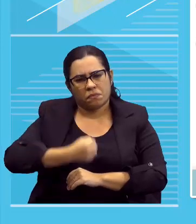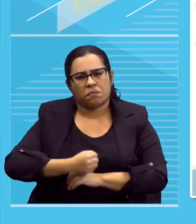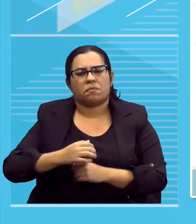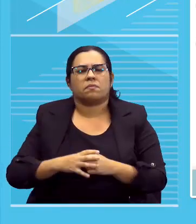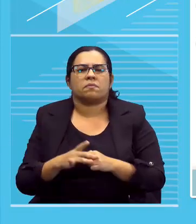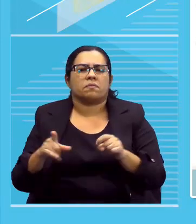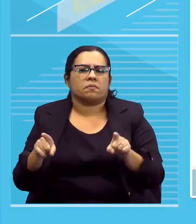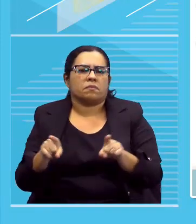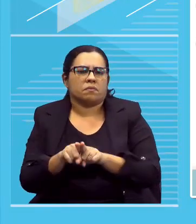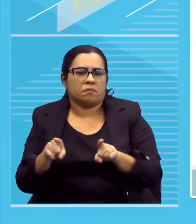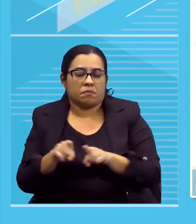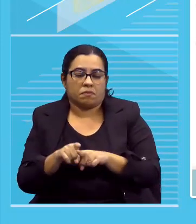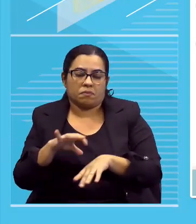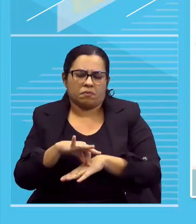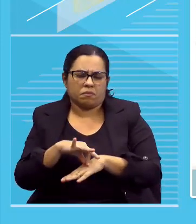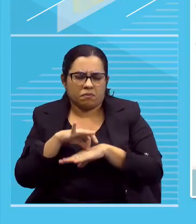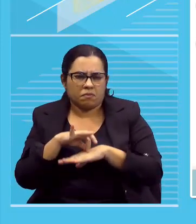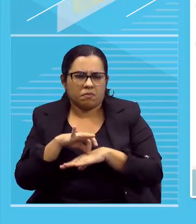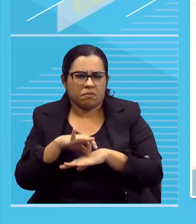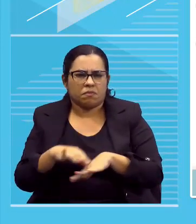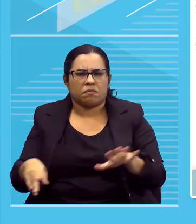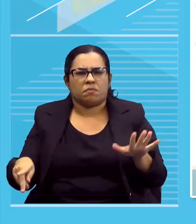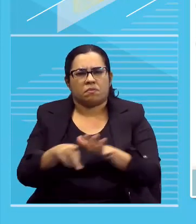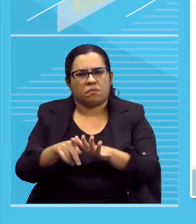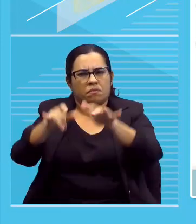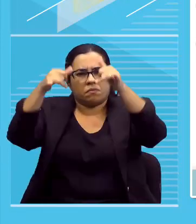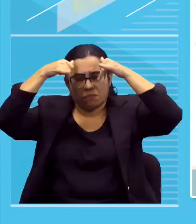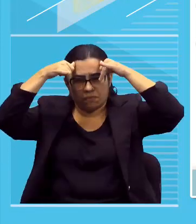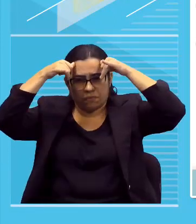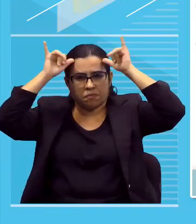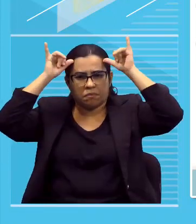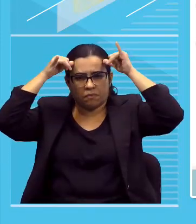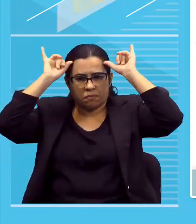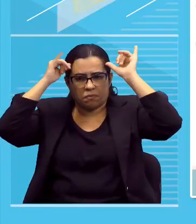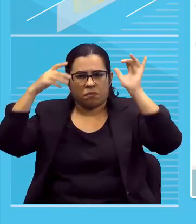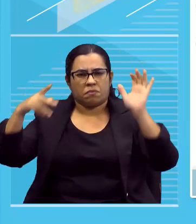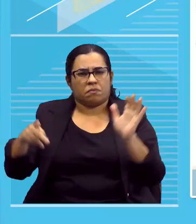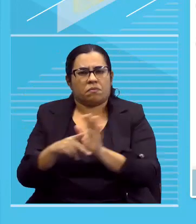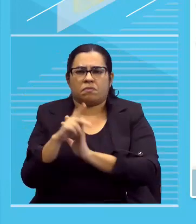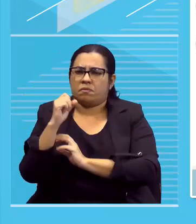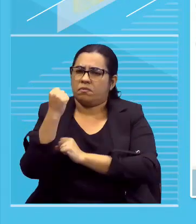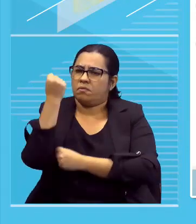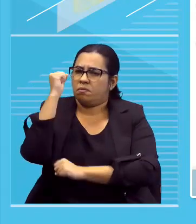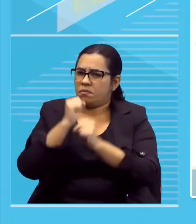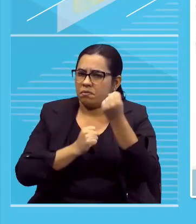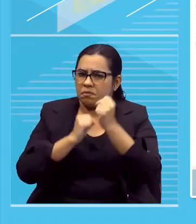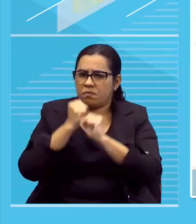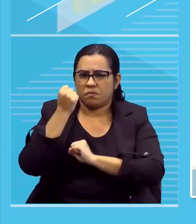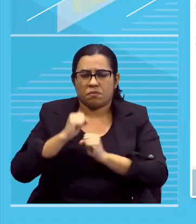até a carne vem de frigorífico turma que é industrializado